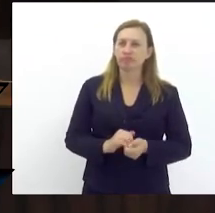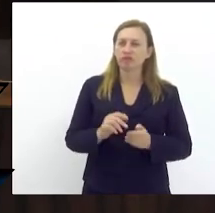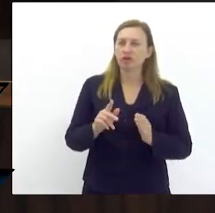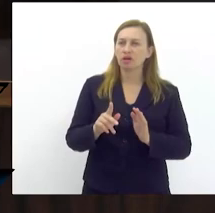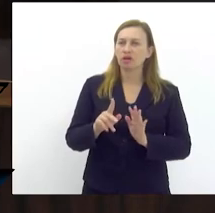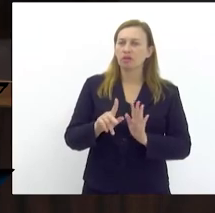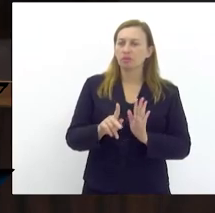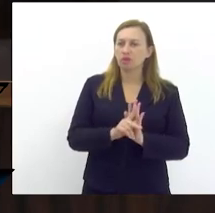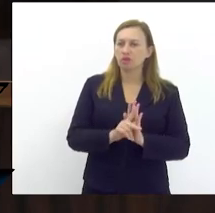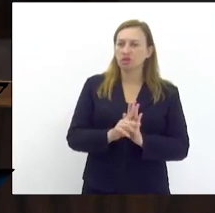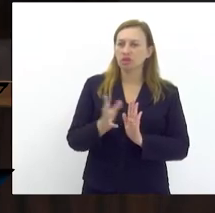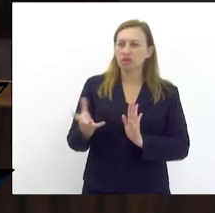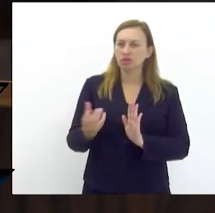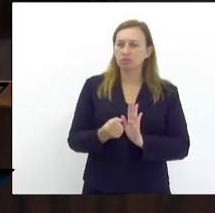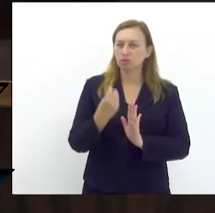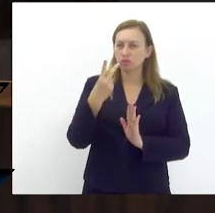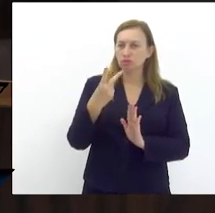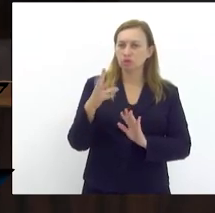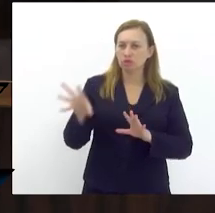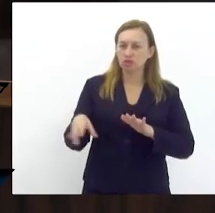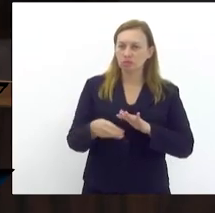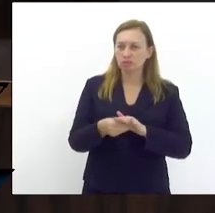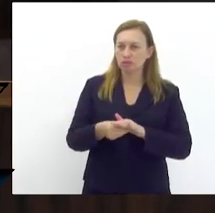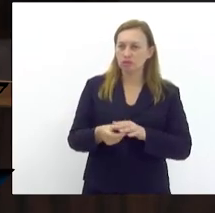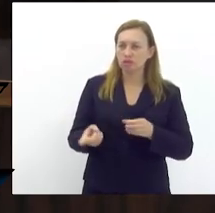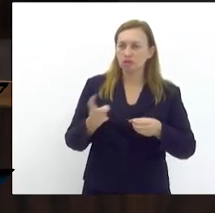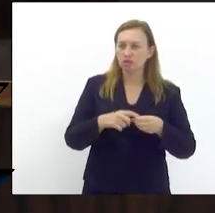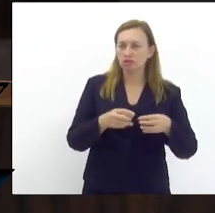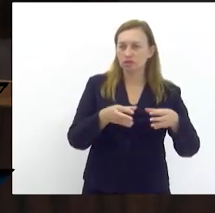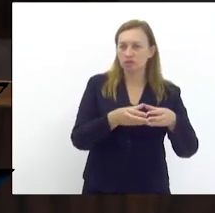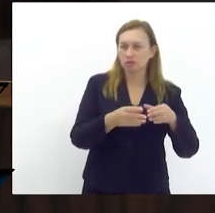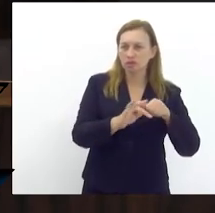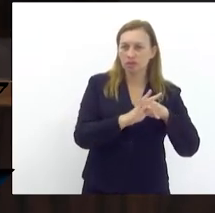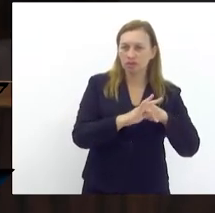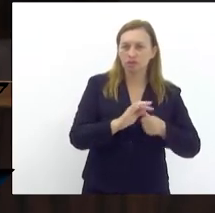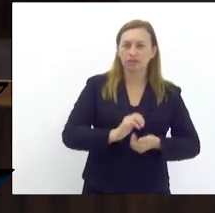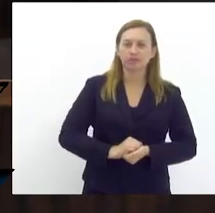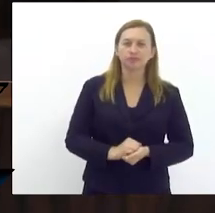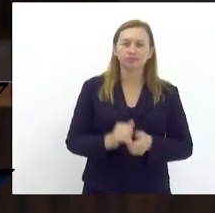recebeu dois emendas e retorna as comissões técnicas